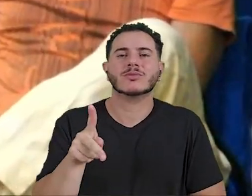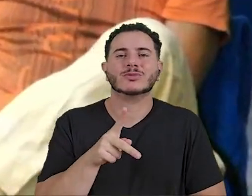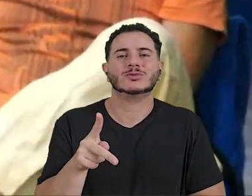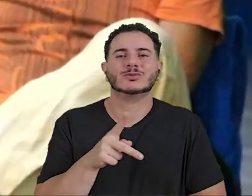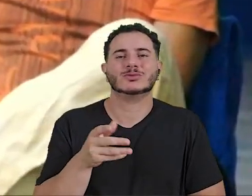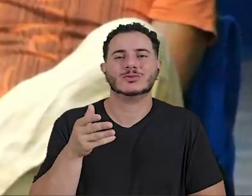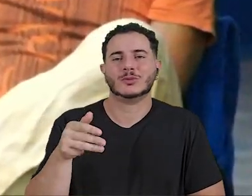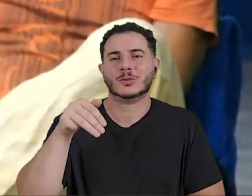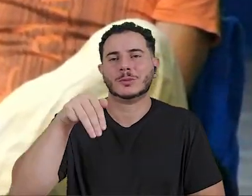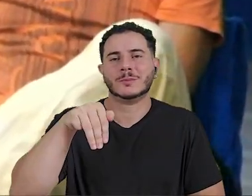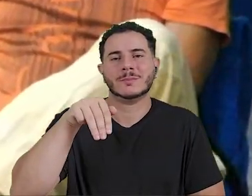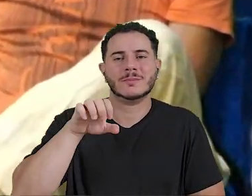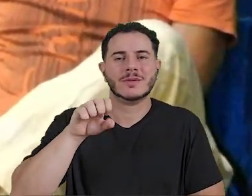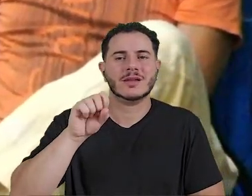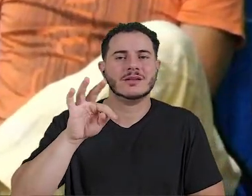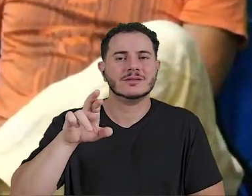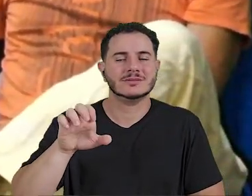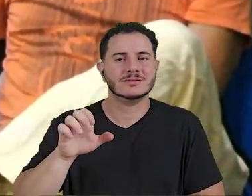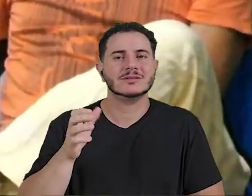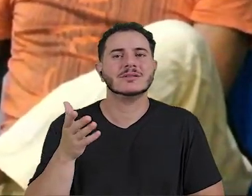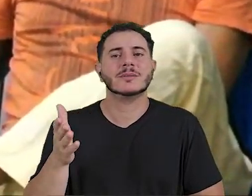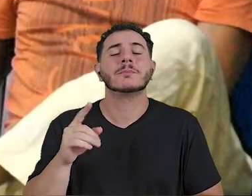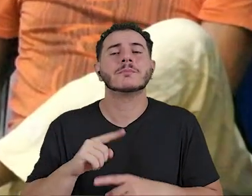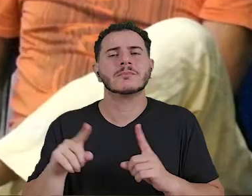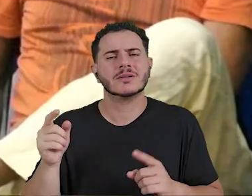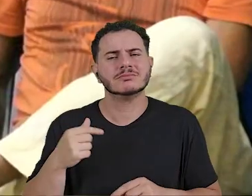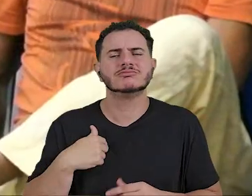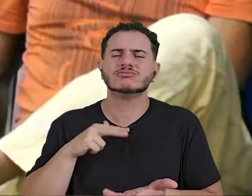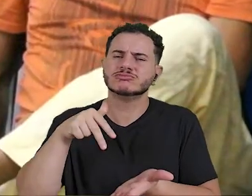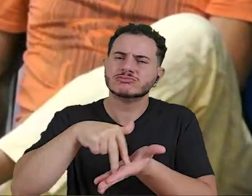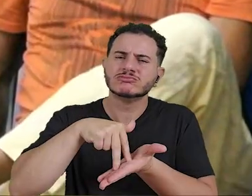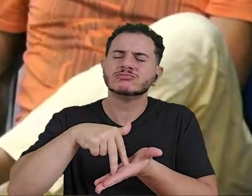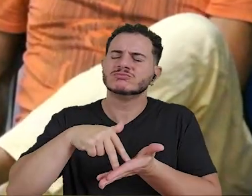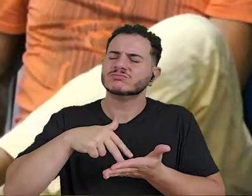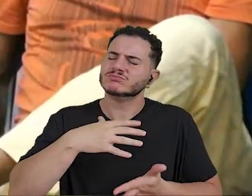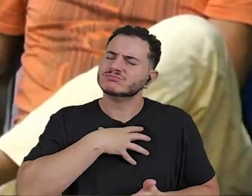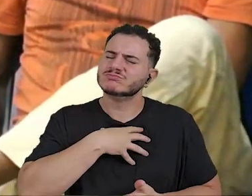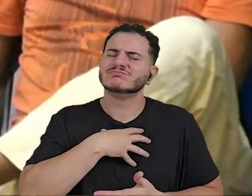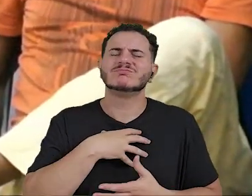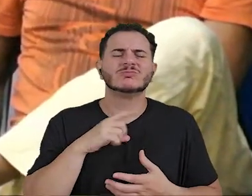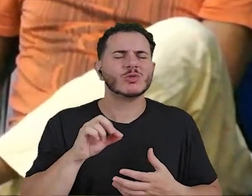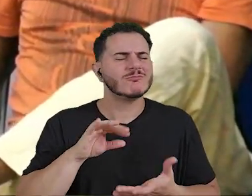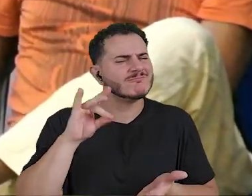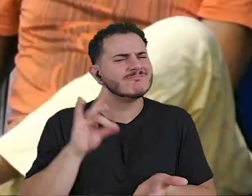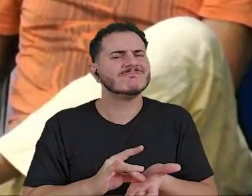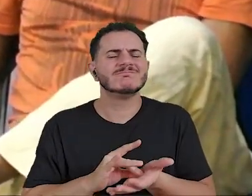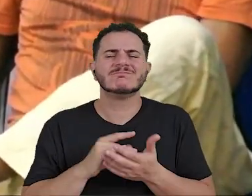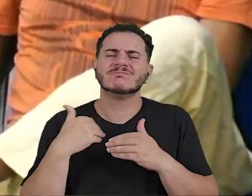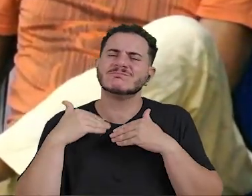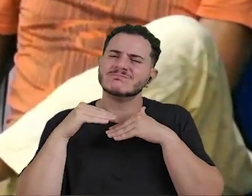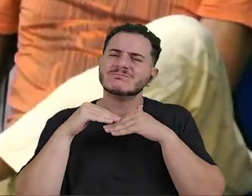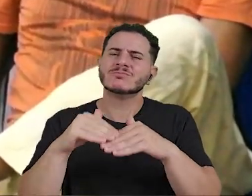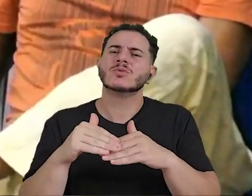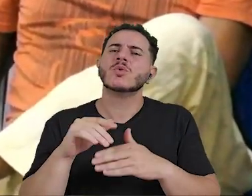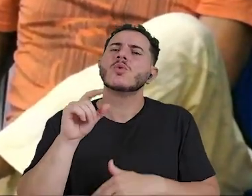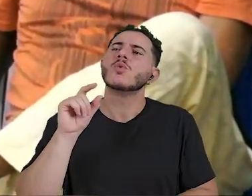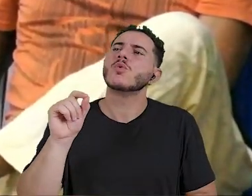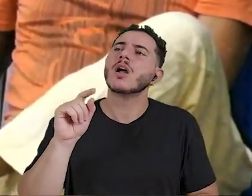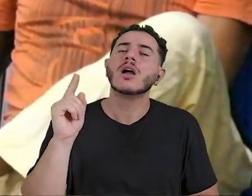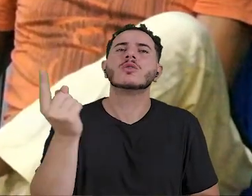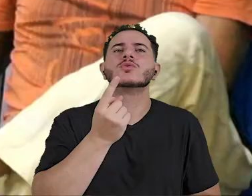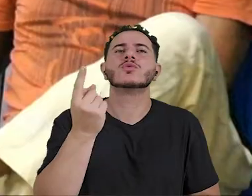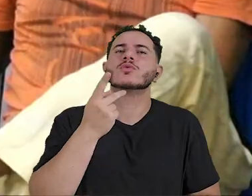Eu não magoo ninguém, não filho de ninguém. Sou aquele cara que tem a coragem, a hombridade de dizer. É de